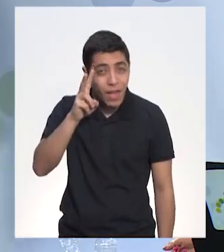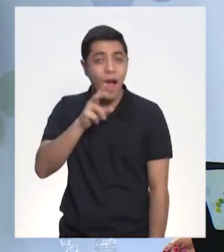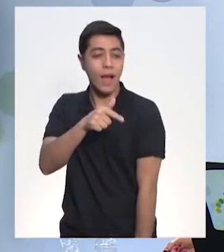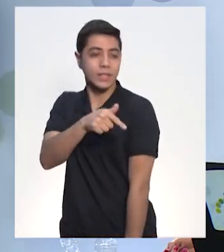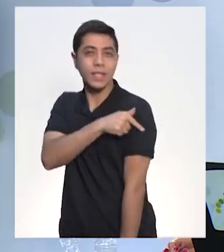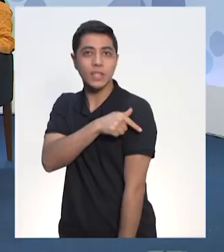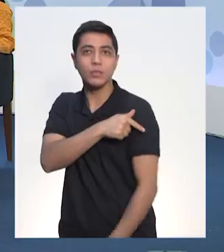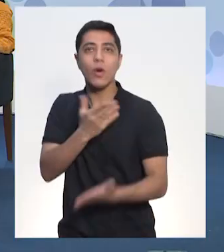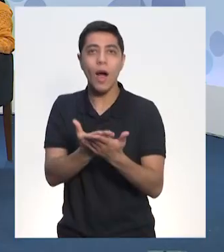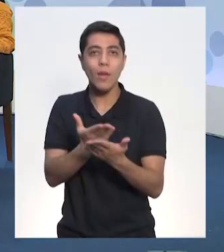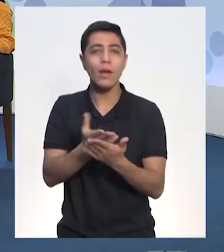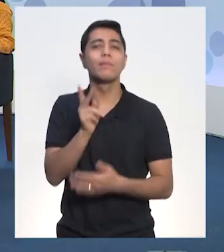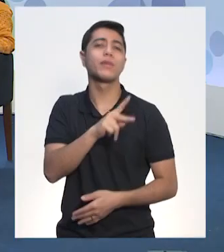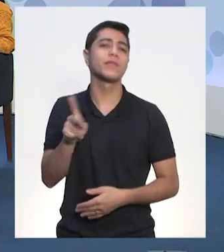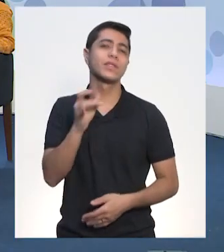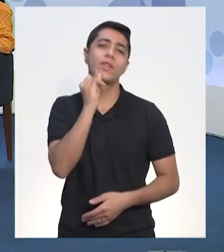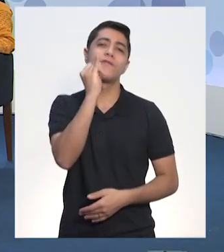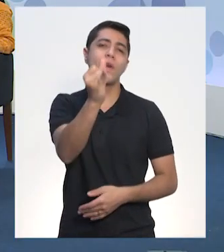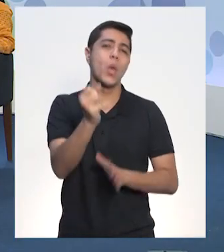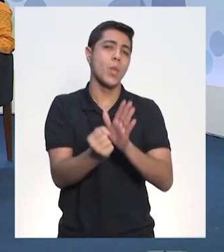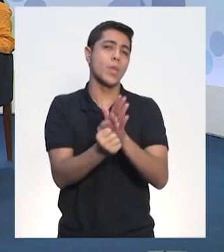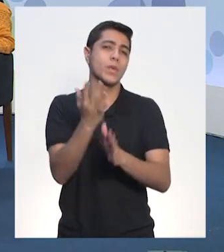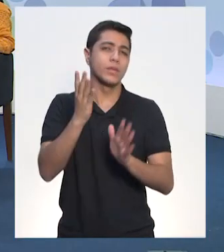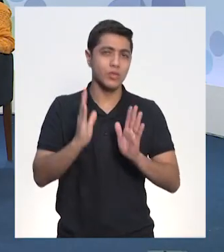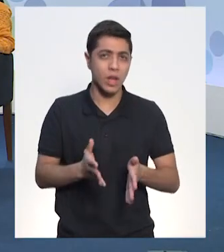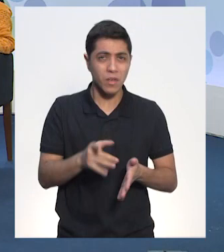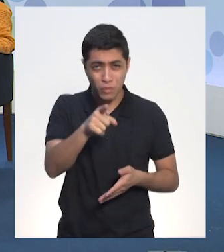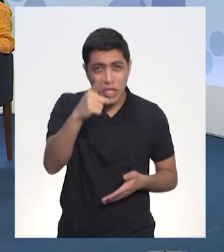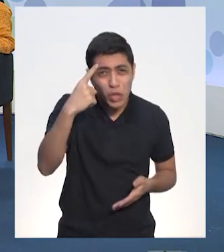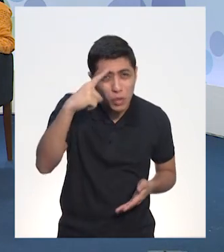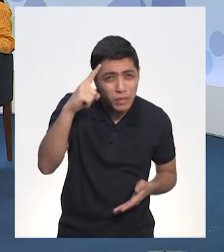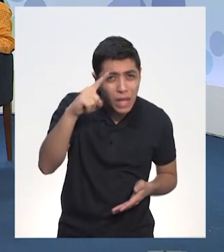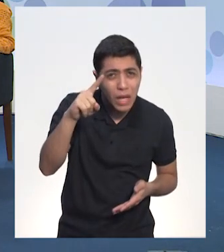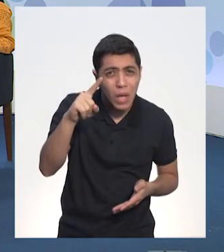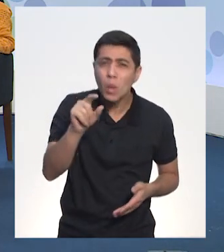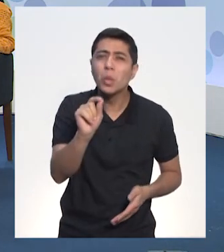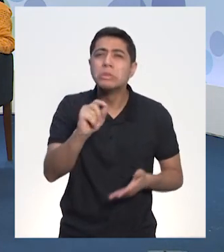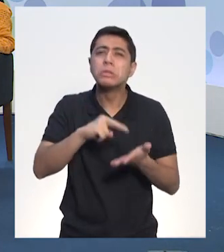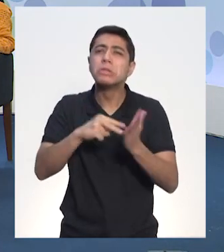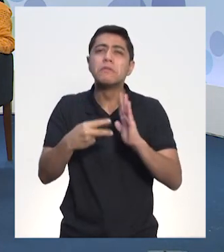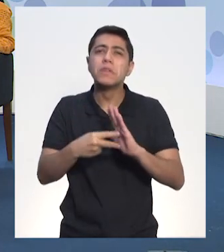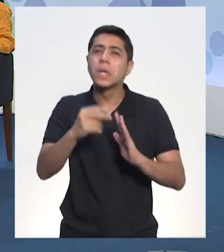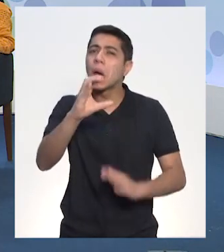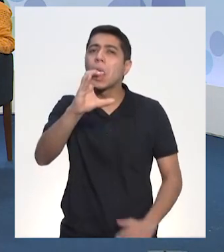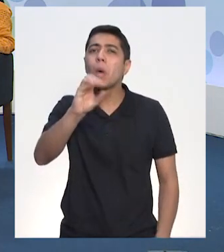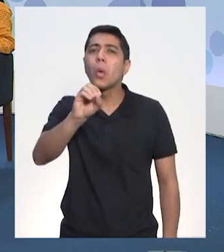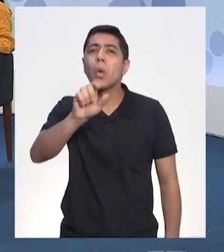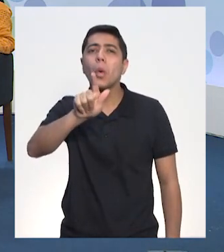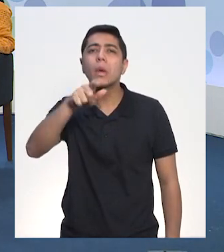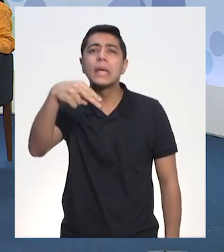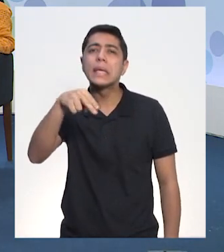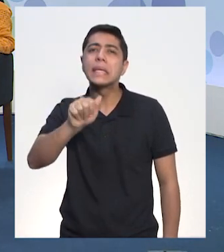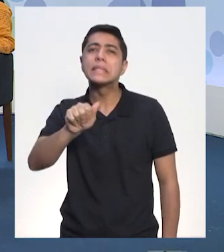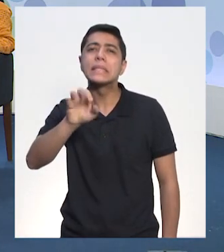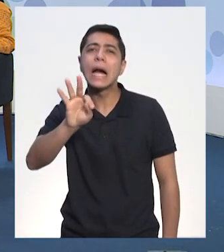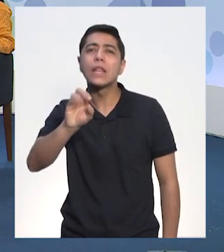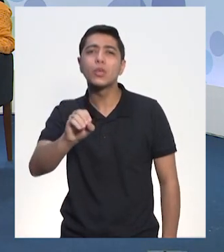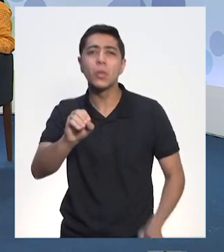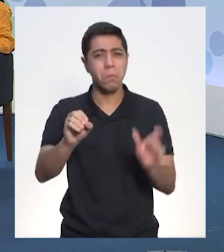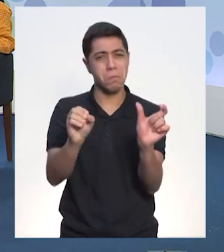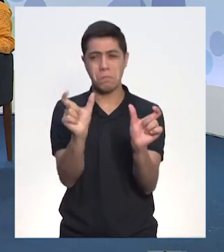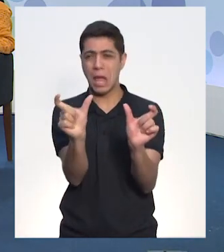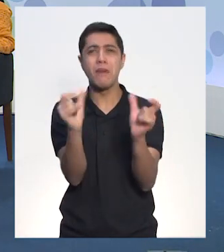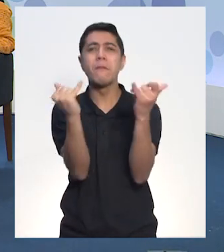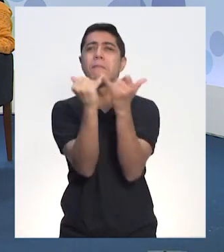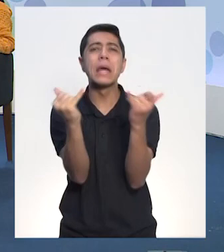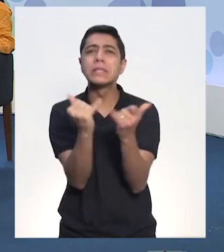estratégias de leitura. Se você está com dúvida sobre o que é um cognato, assista às aulas da professora Antônia, que toda aula ela fala sobre cognato, gente.